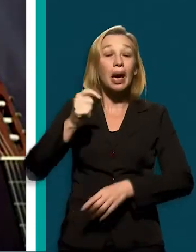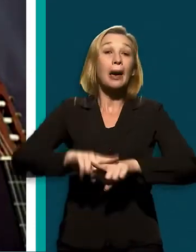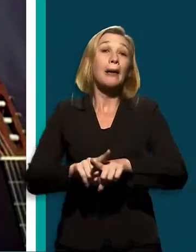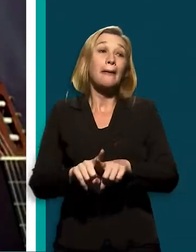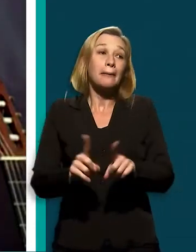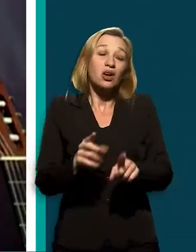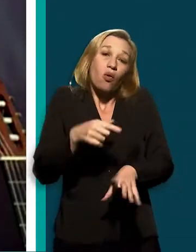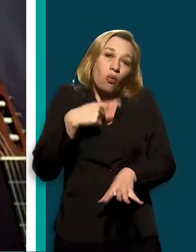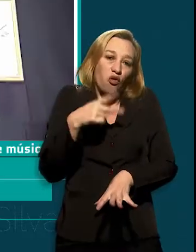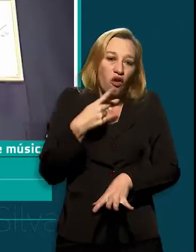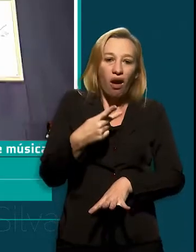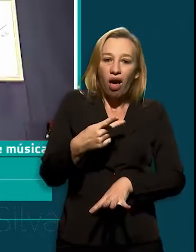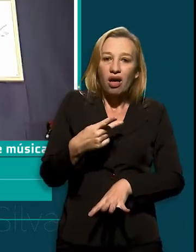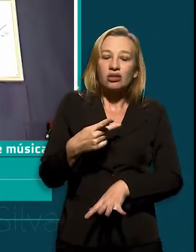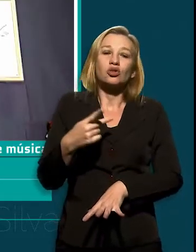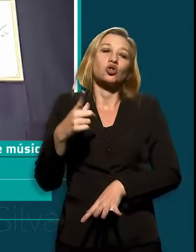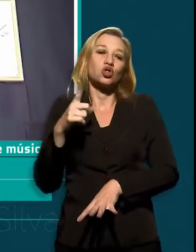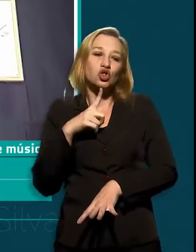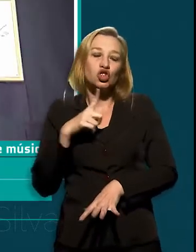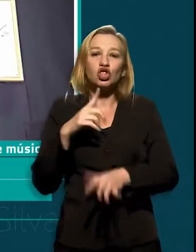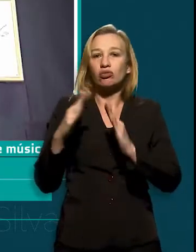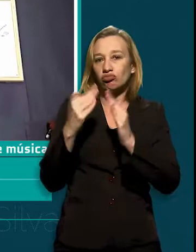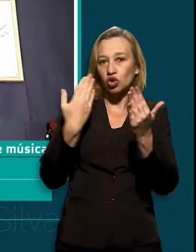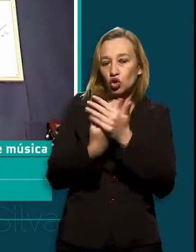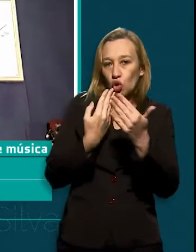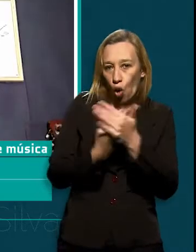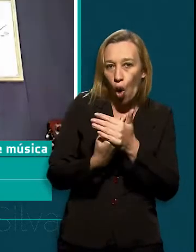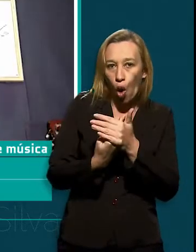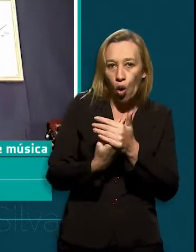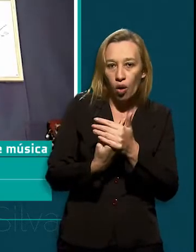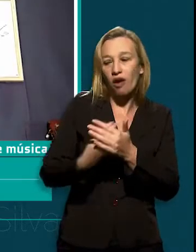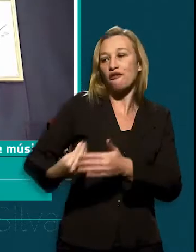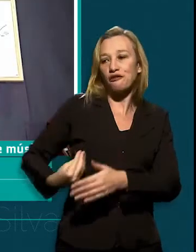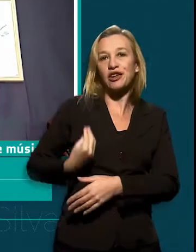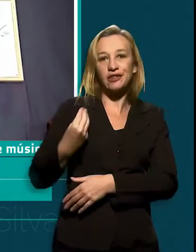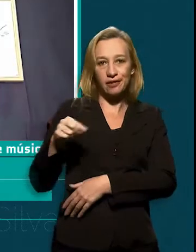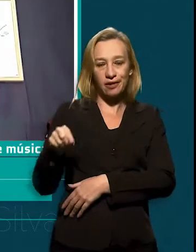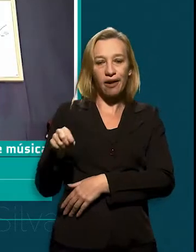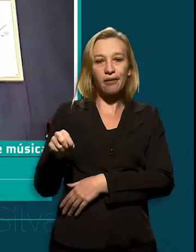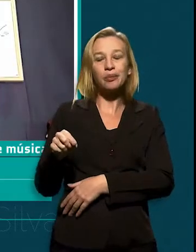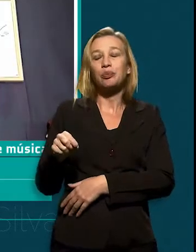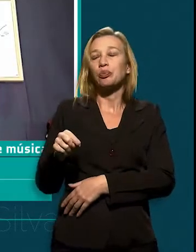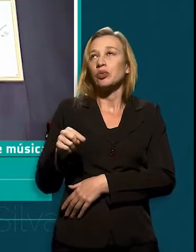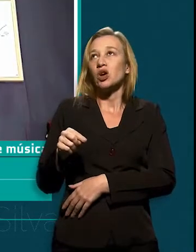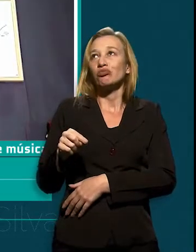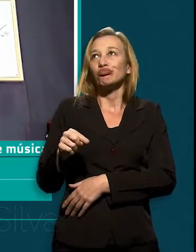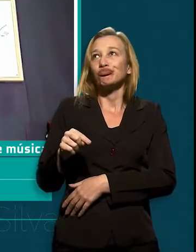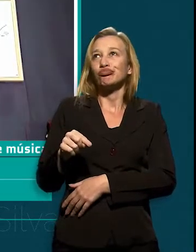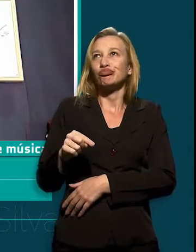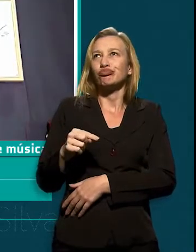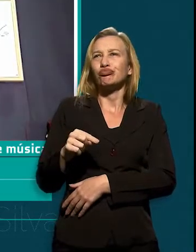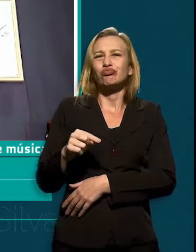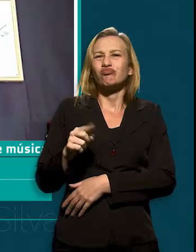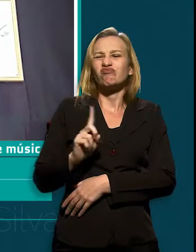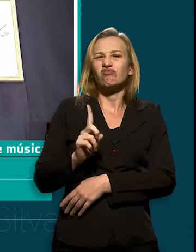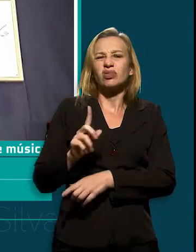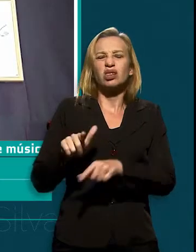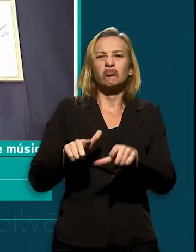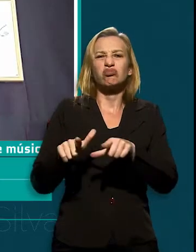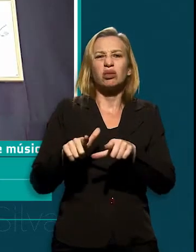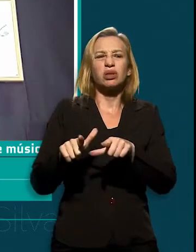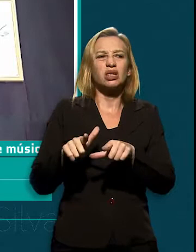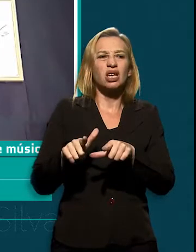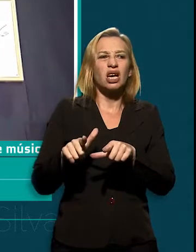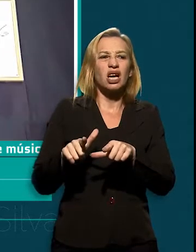usar. Só que, assim, é como eu falei, como eu tinha a questão da escola, a questão presencial, né? Eu não